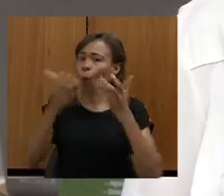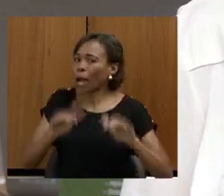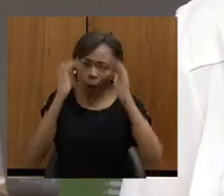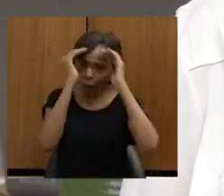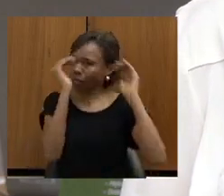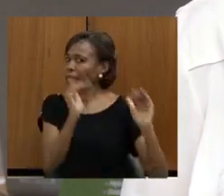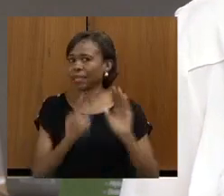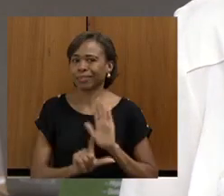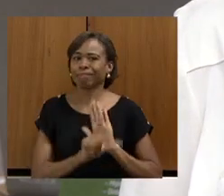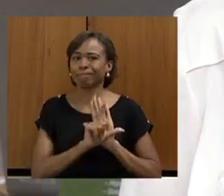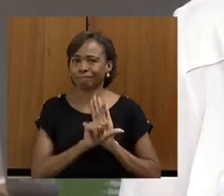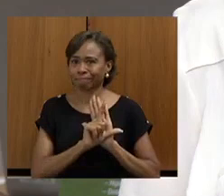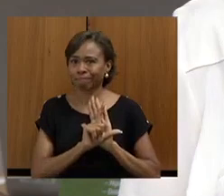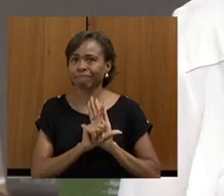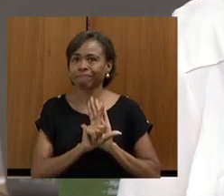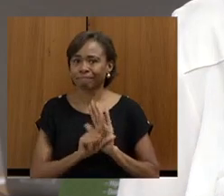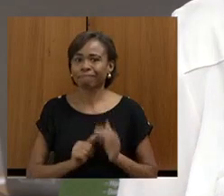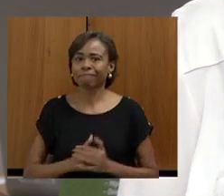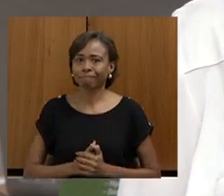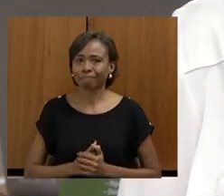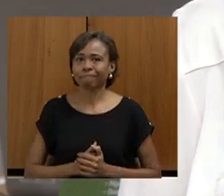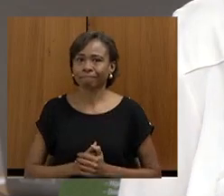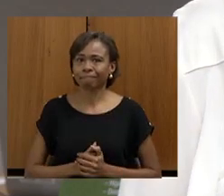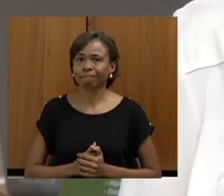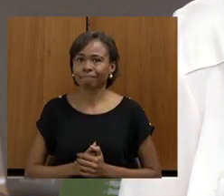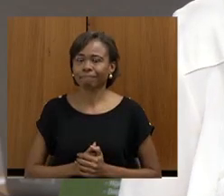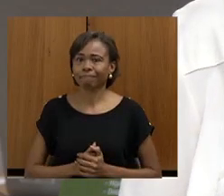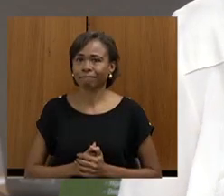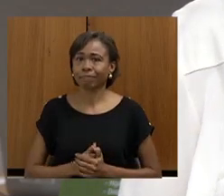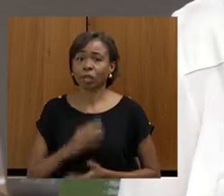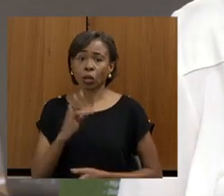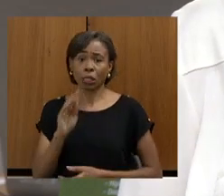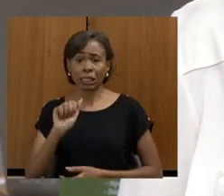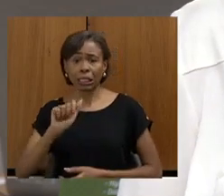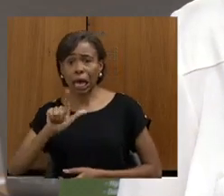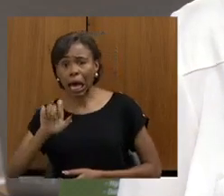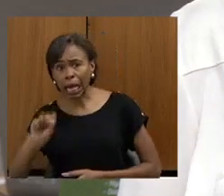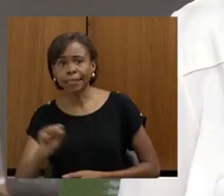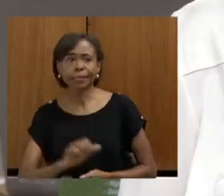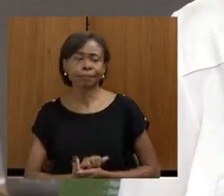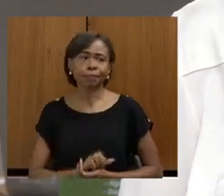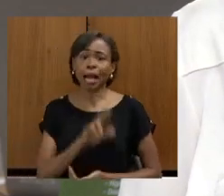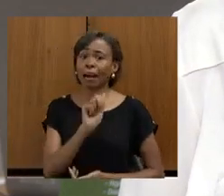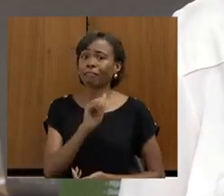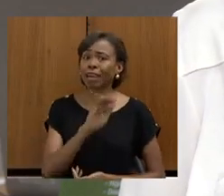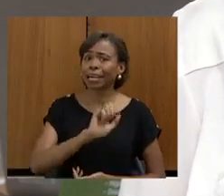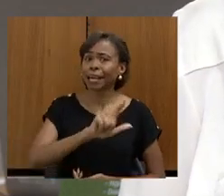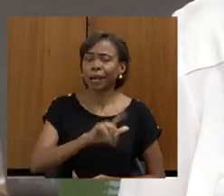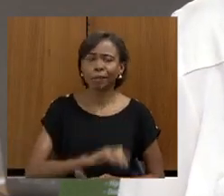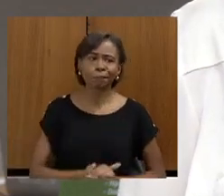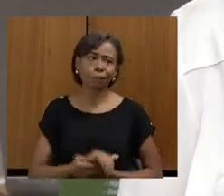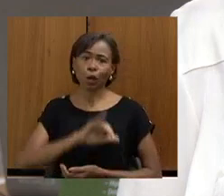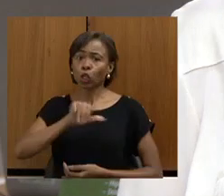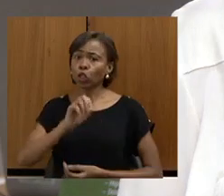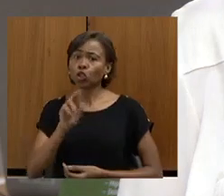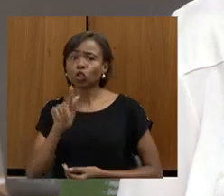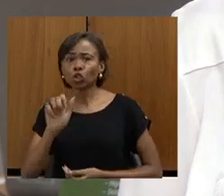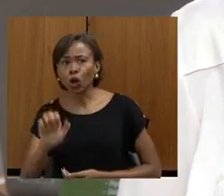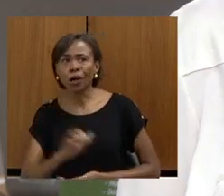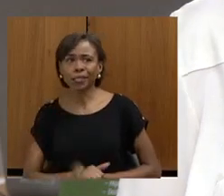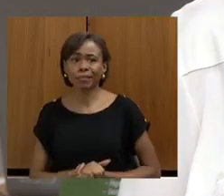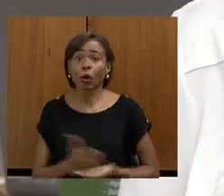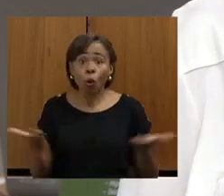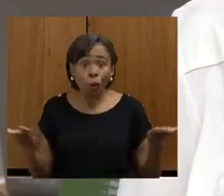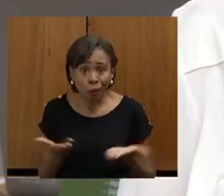rege. foi o Tales, foi o Rafael, foi o Jorge, hoje é o